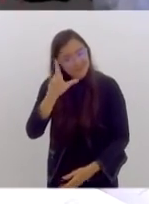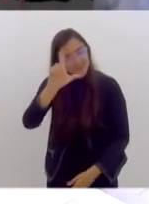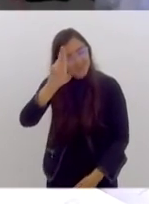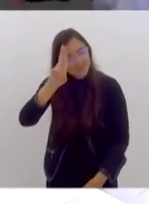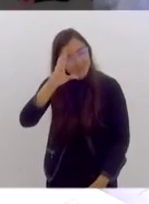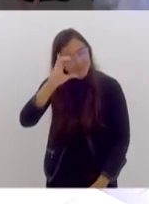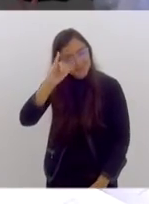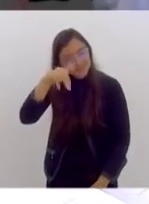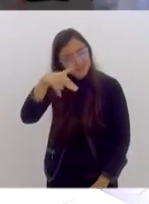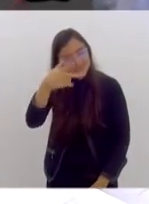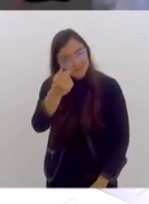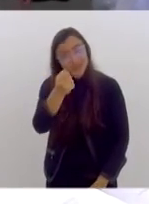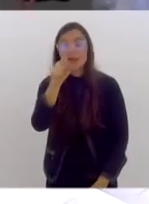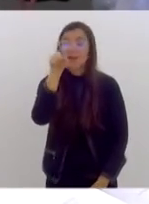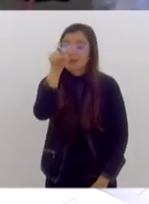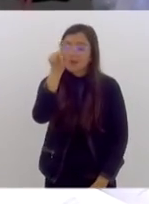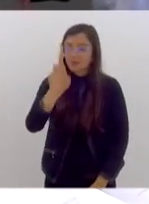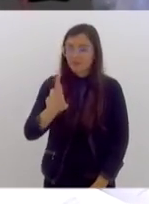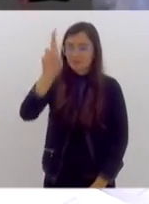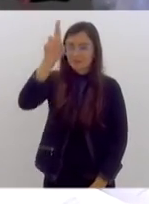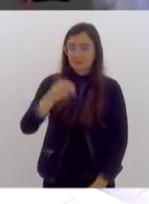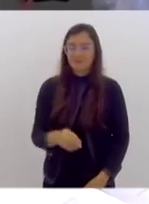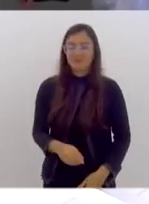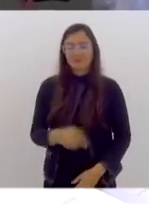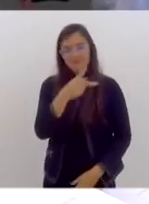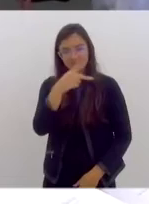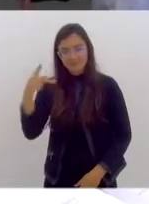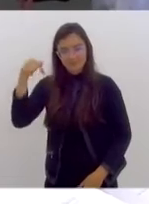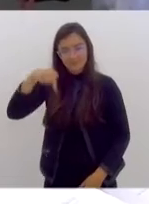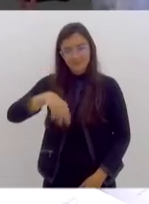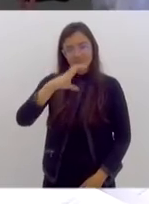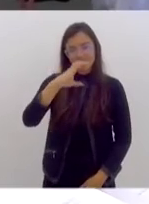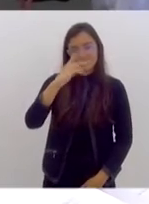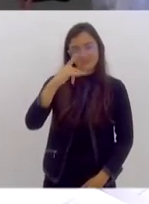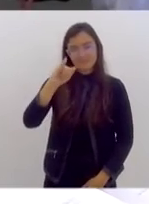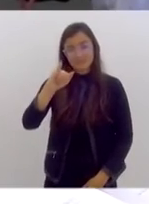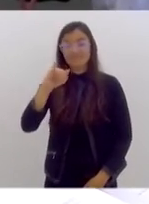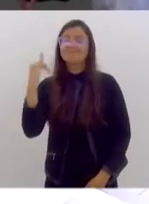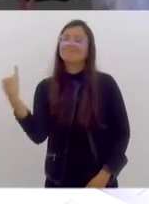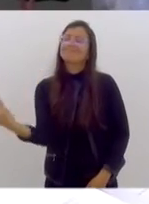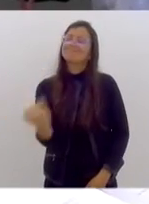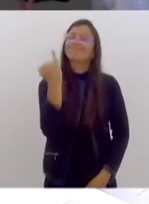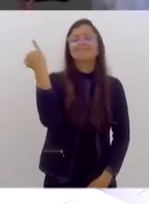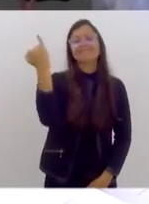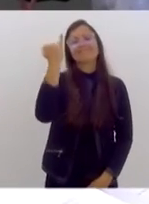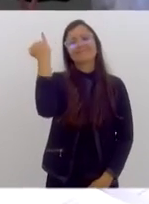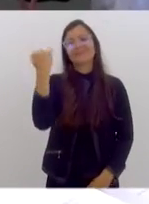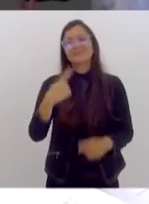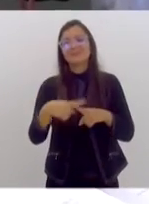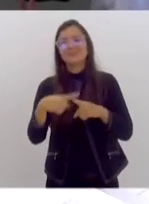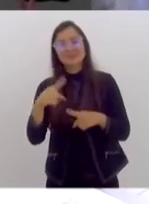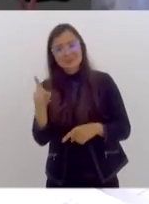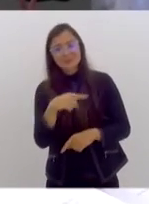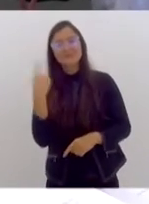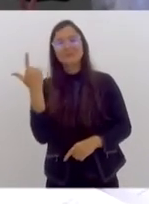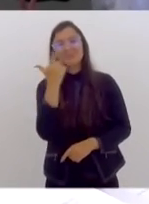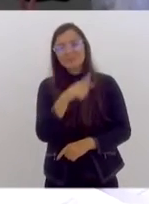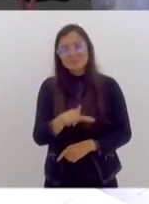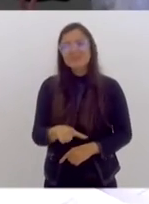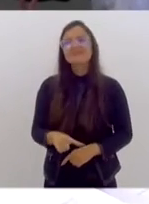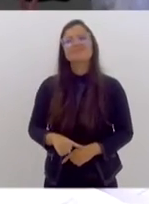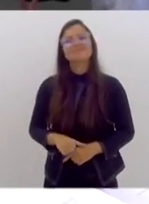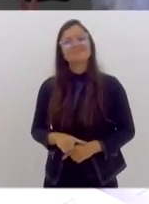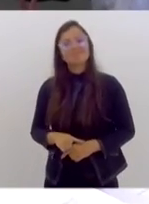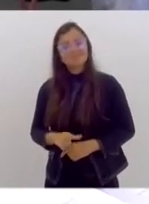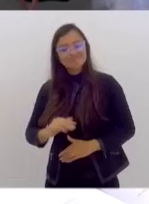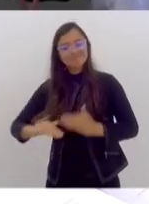CPI tão importante que e que a gente conseguiu tocar lá no meio de um